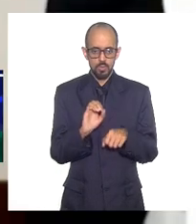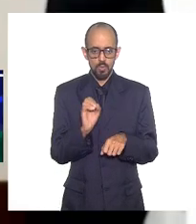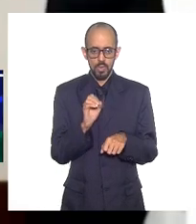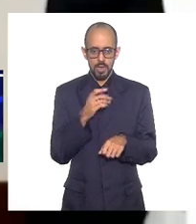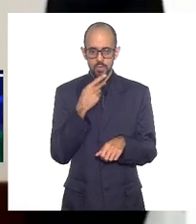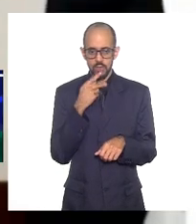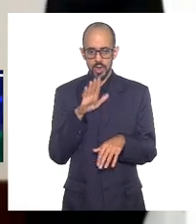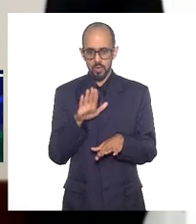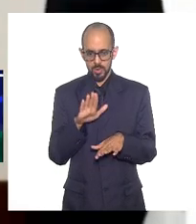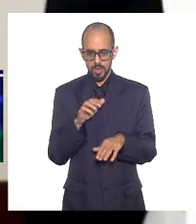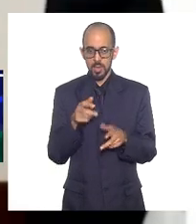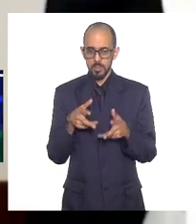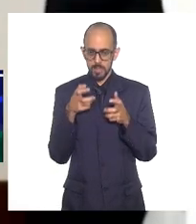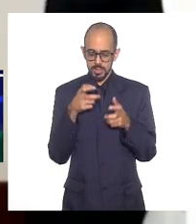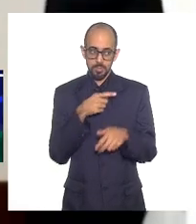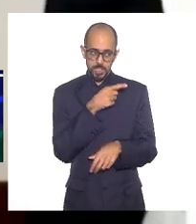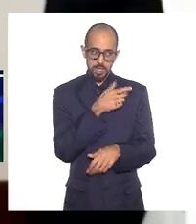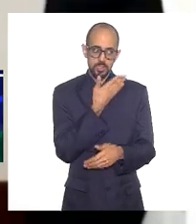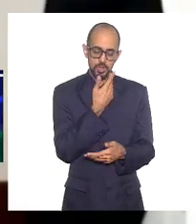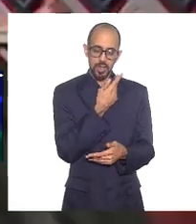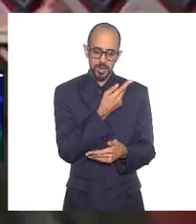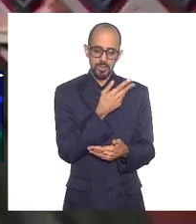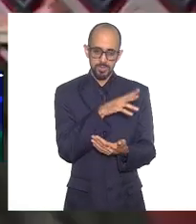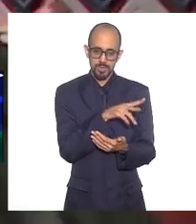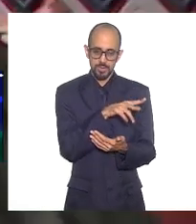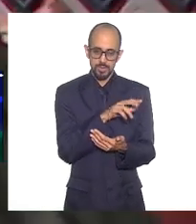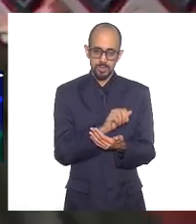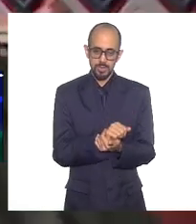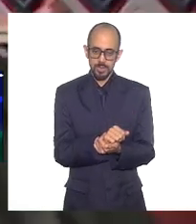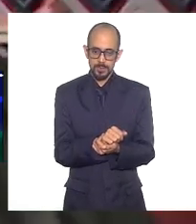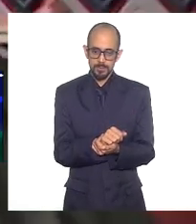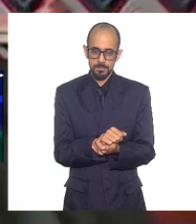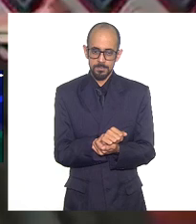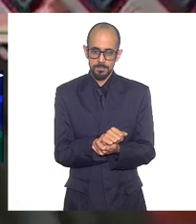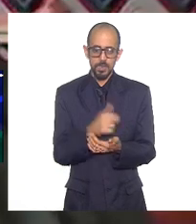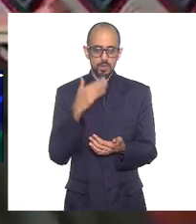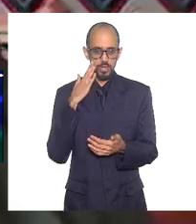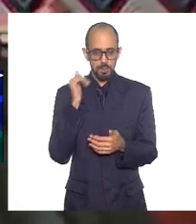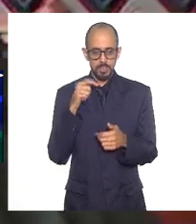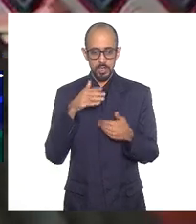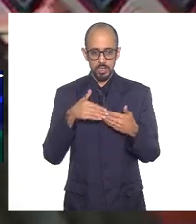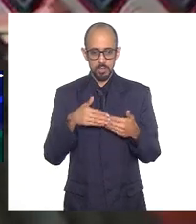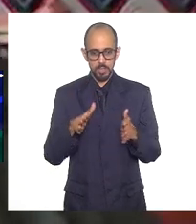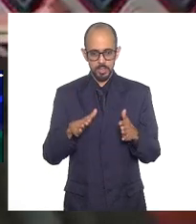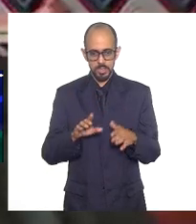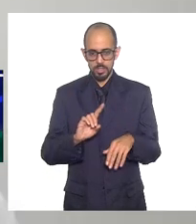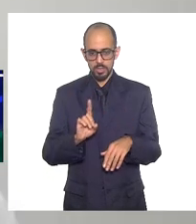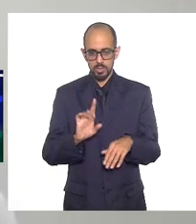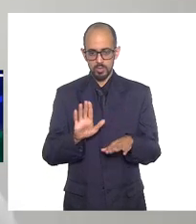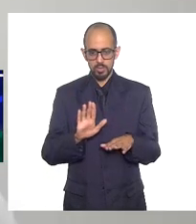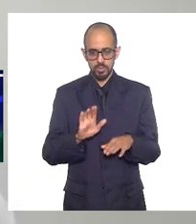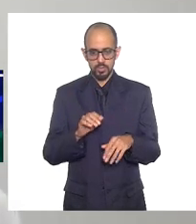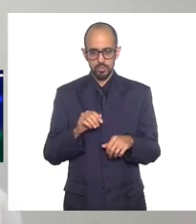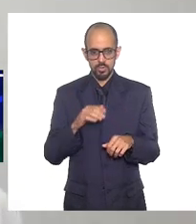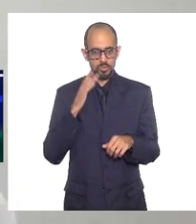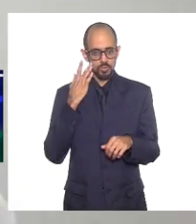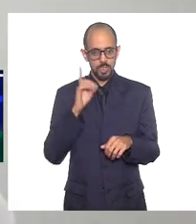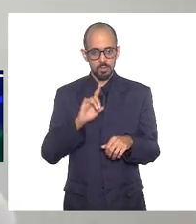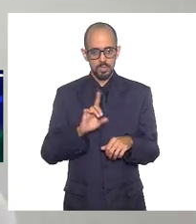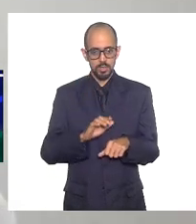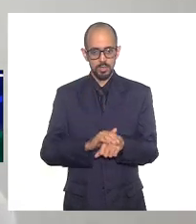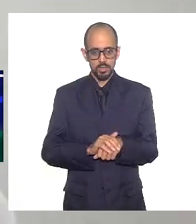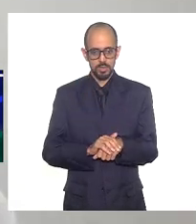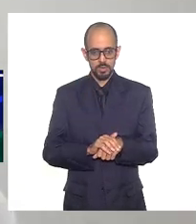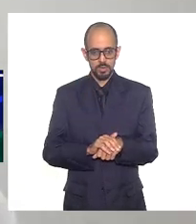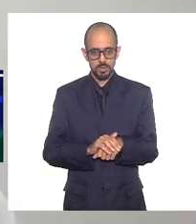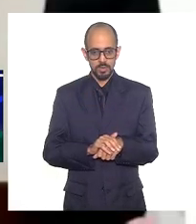senhora... Não, mas o senhor acabou de perguntar... Deixa eu encaminhar pela bancada, presidente. Não sabia que um para cada lado. Mas isso